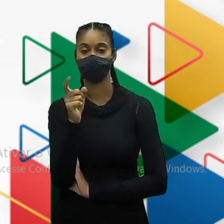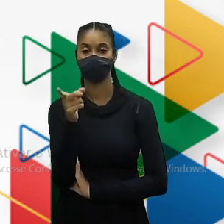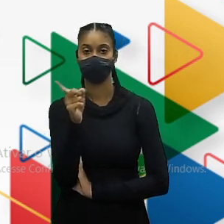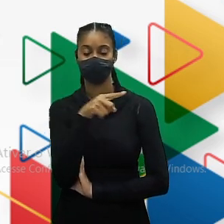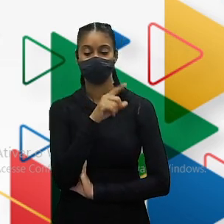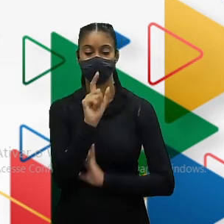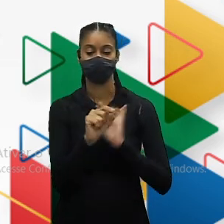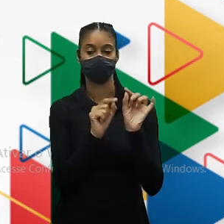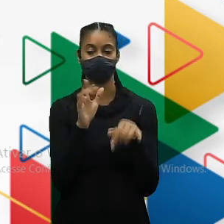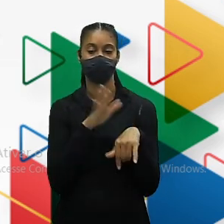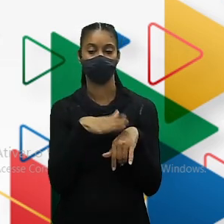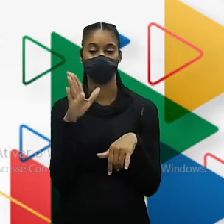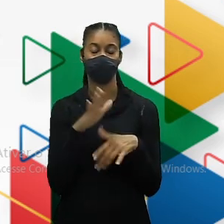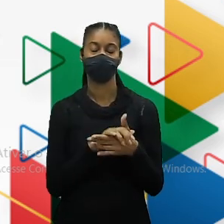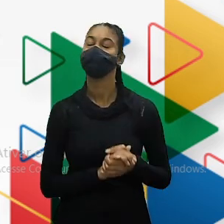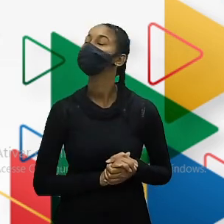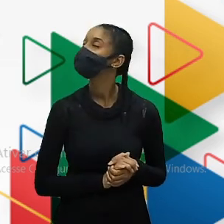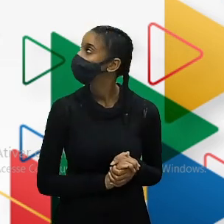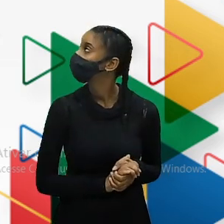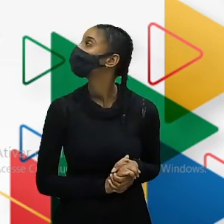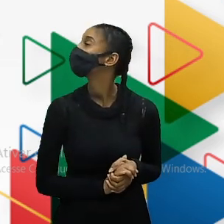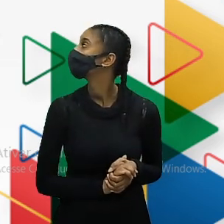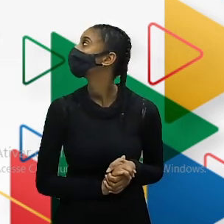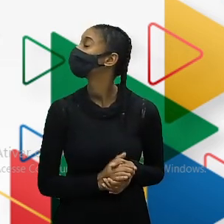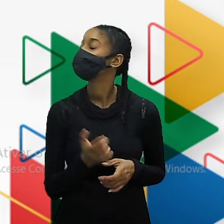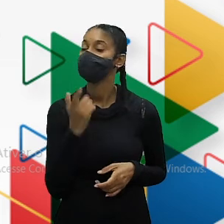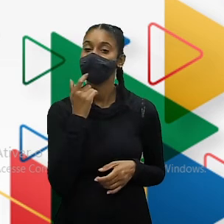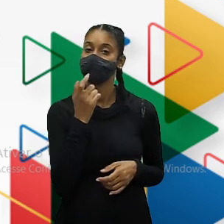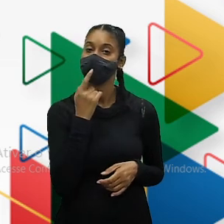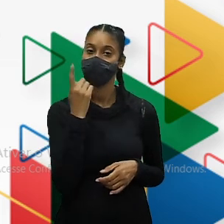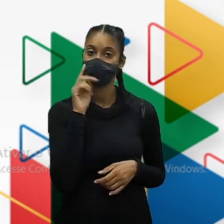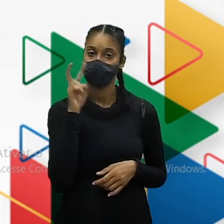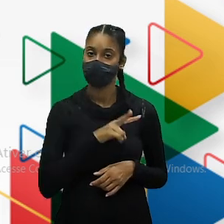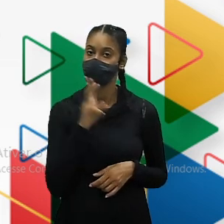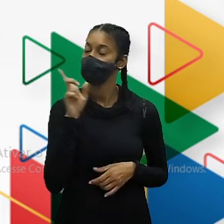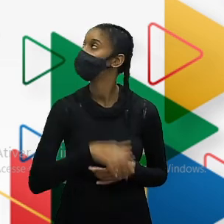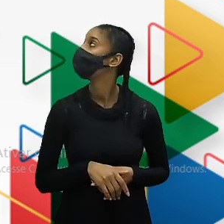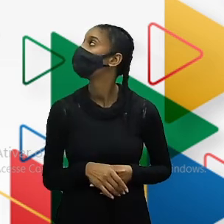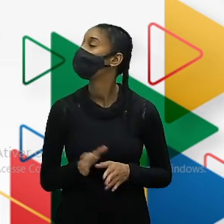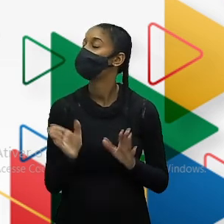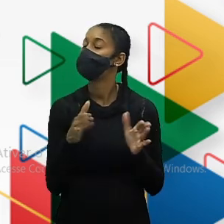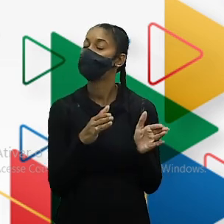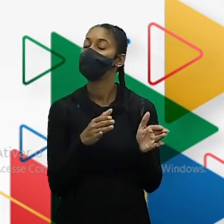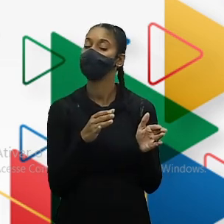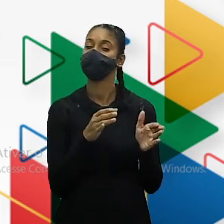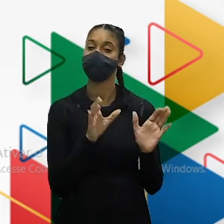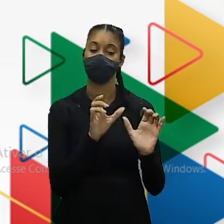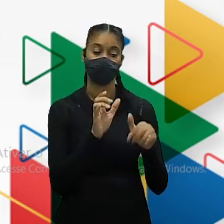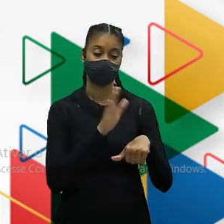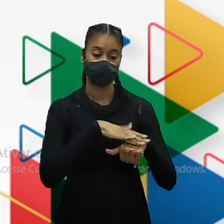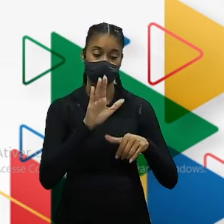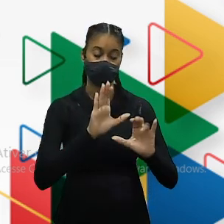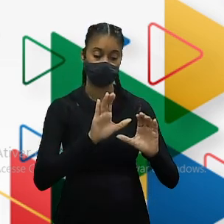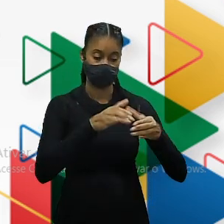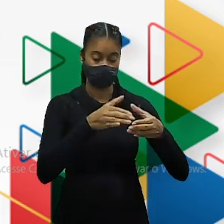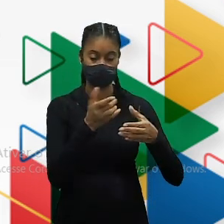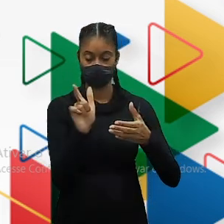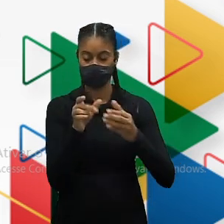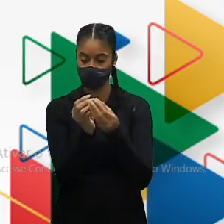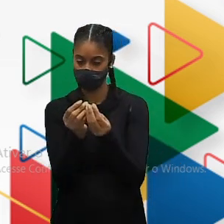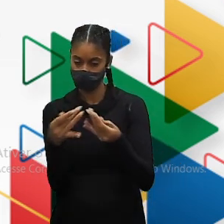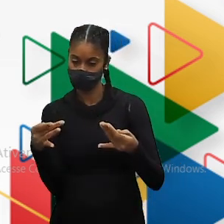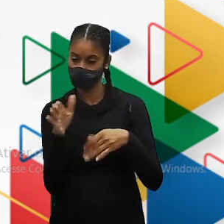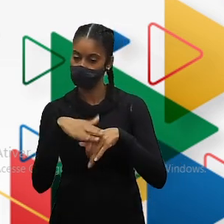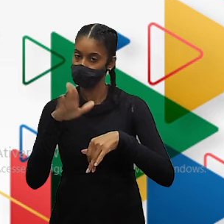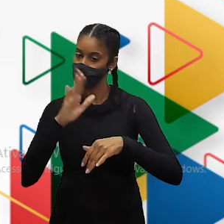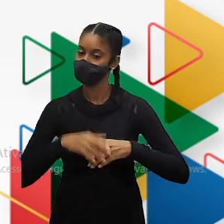direita, bem mais moléculas de soluto, aí em vermelho. Então, a da direita, mais concentrada, a da esquerda, mais diluída.